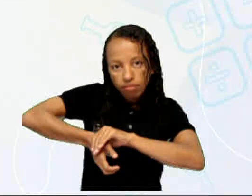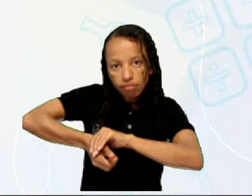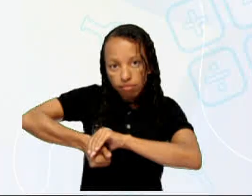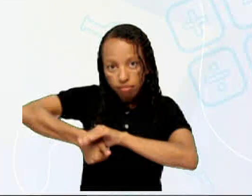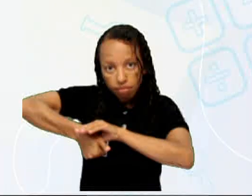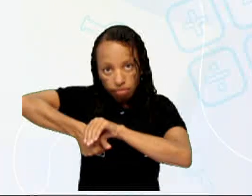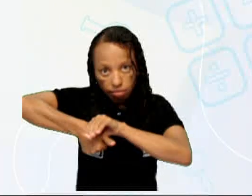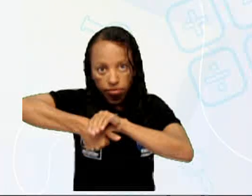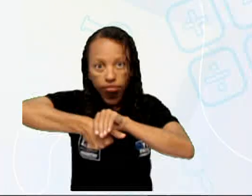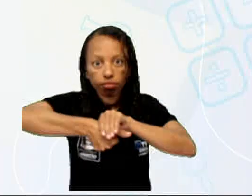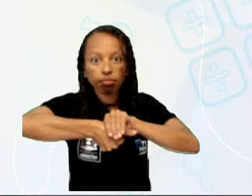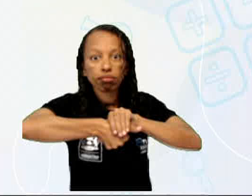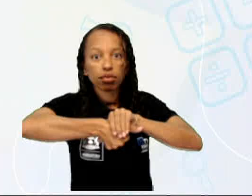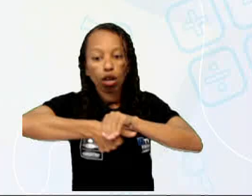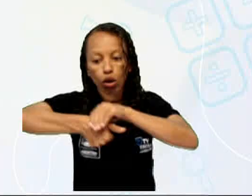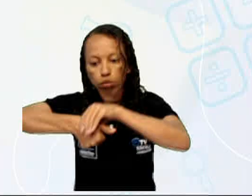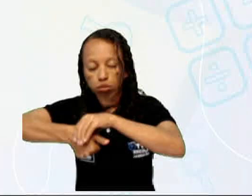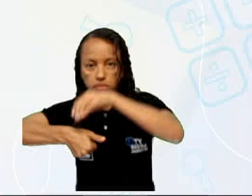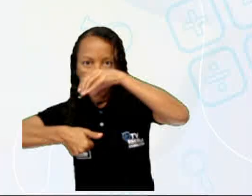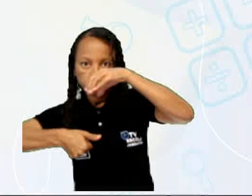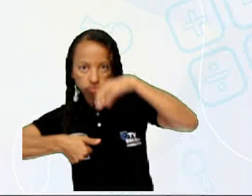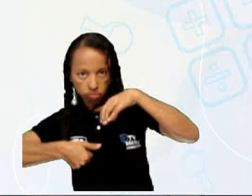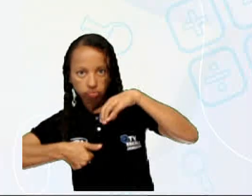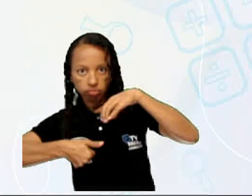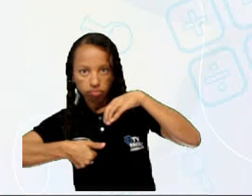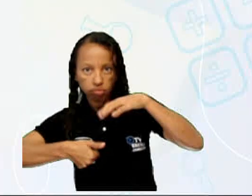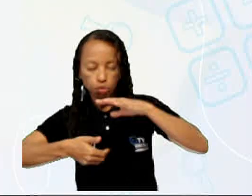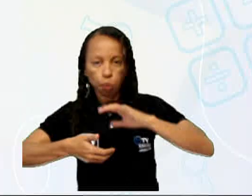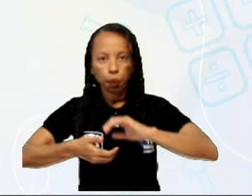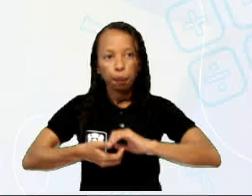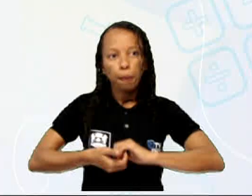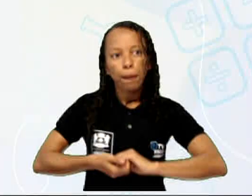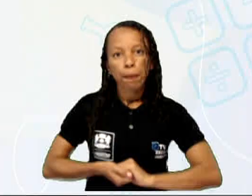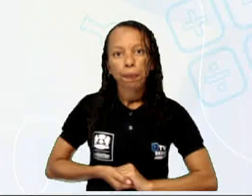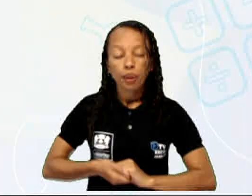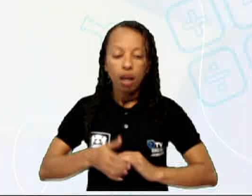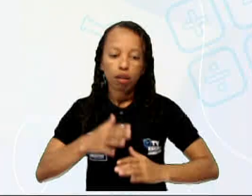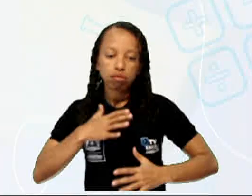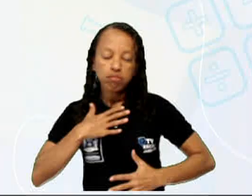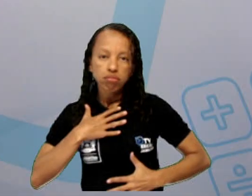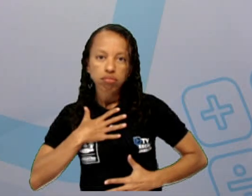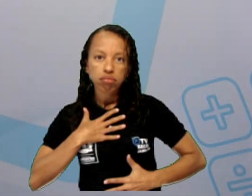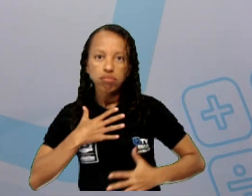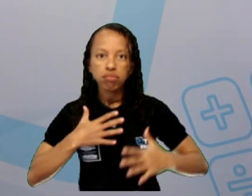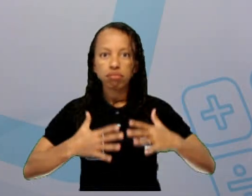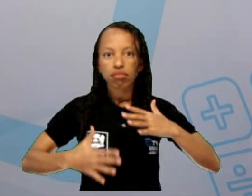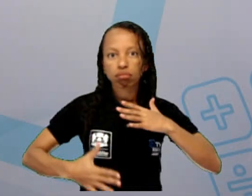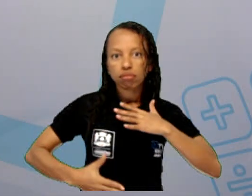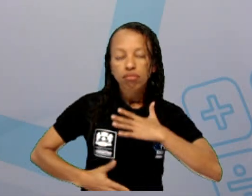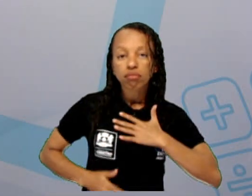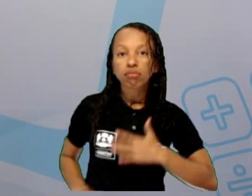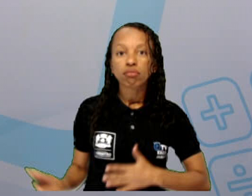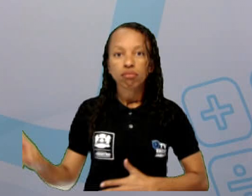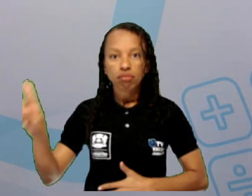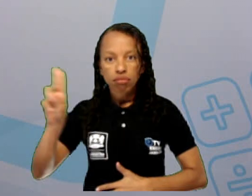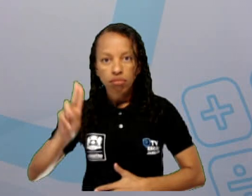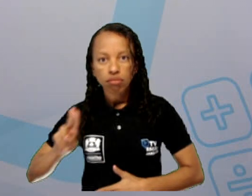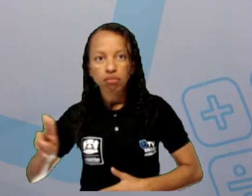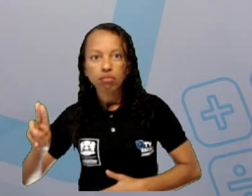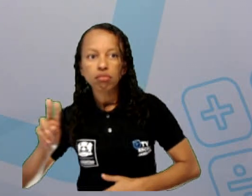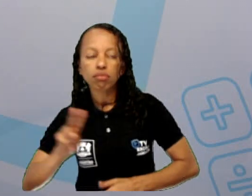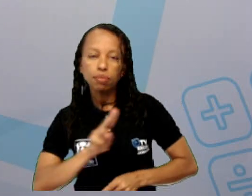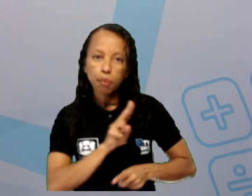corpo coberto por uma carapaça. A cobertura do corpo, ele serve muito para a questão de manter